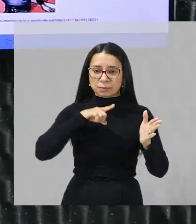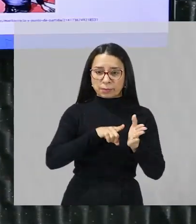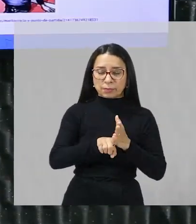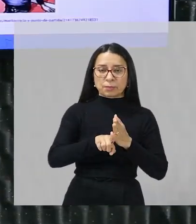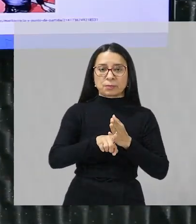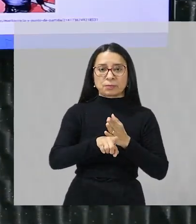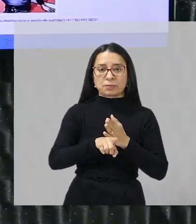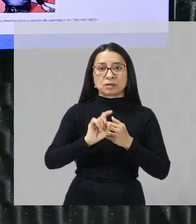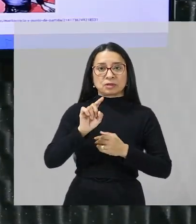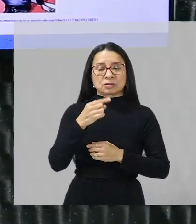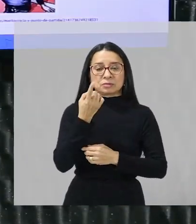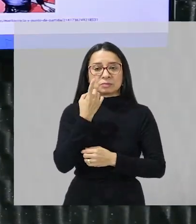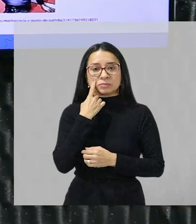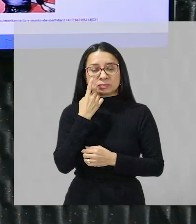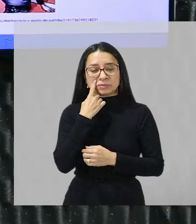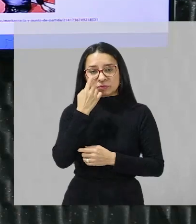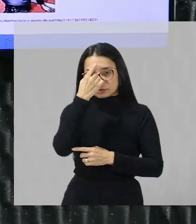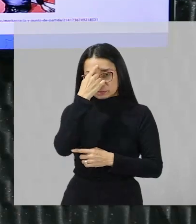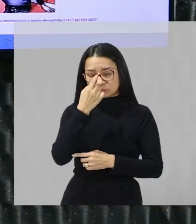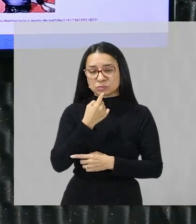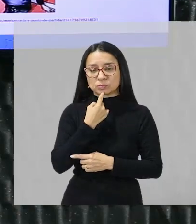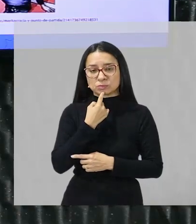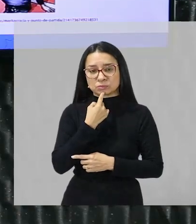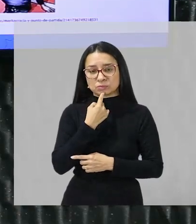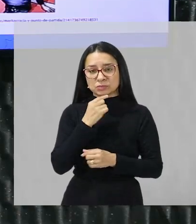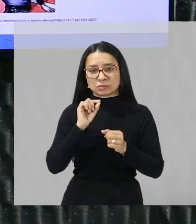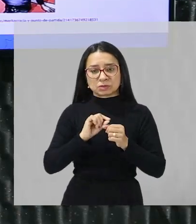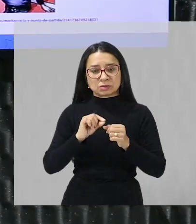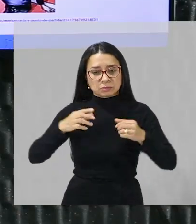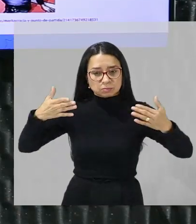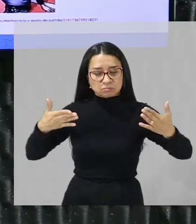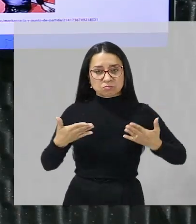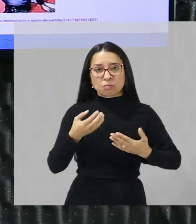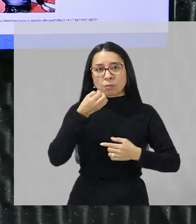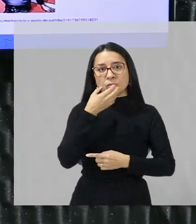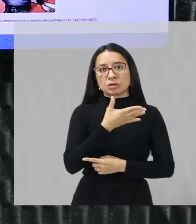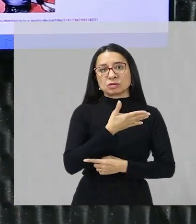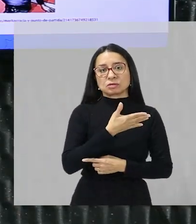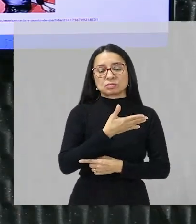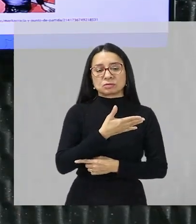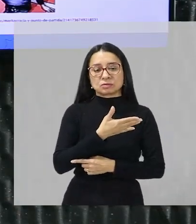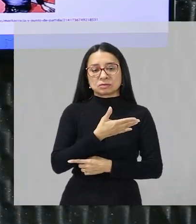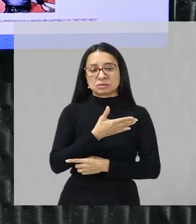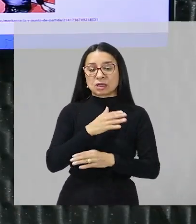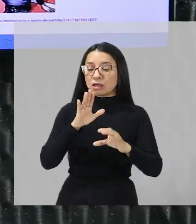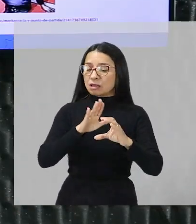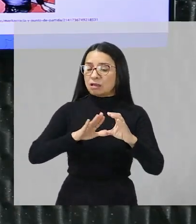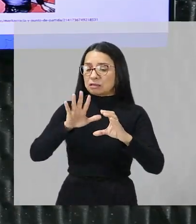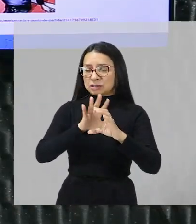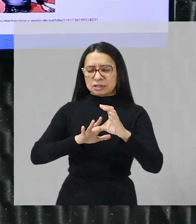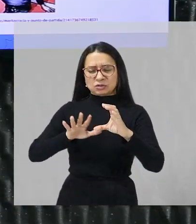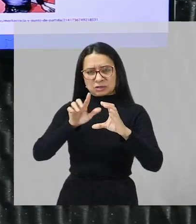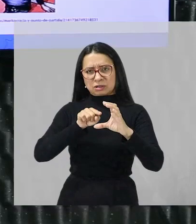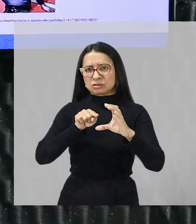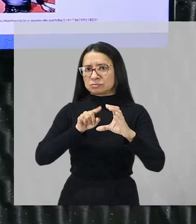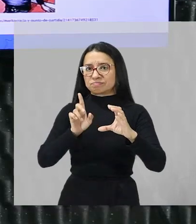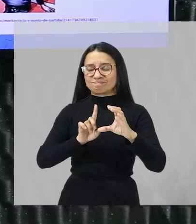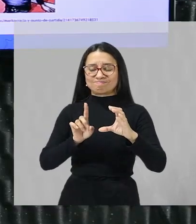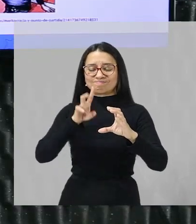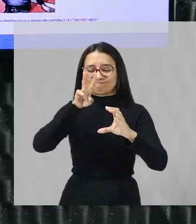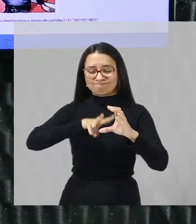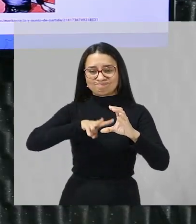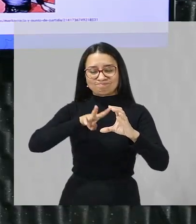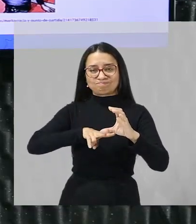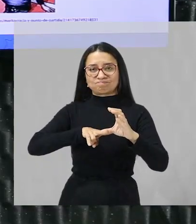sobre o que se trata, né? Então não precisa interpretar nada, ela já está te dando o tema de presente. O tema da questão é desigualdade de